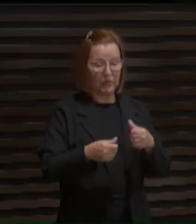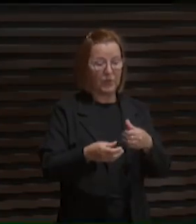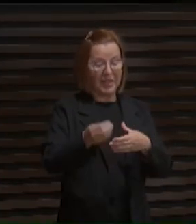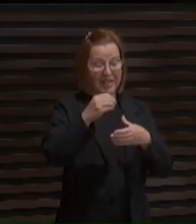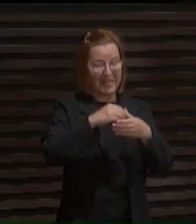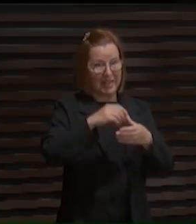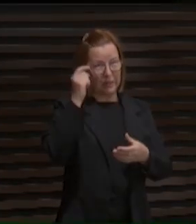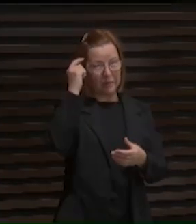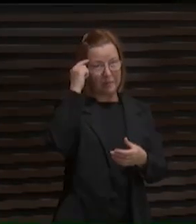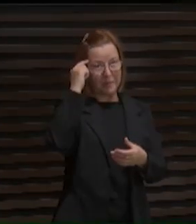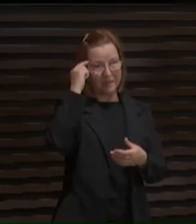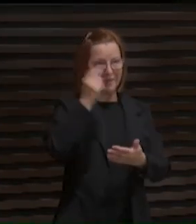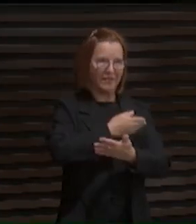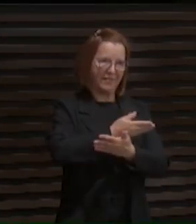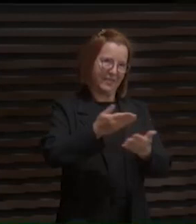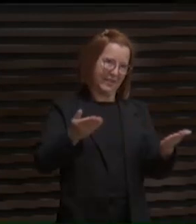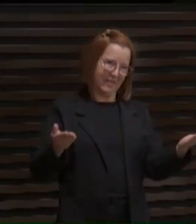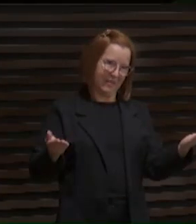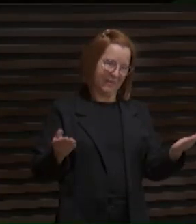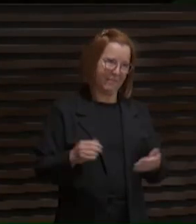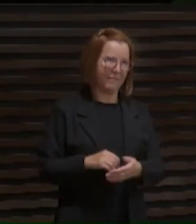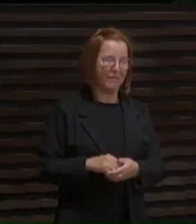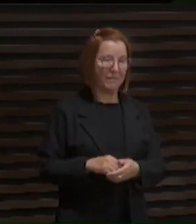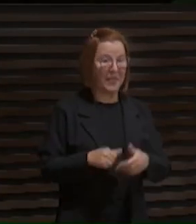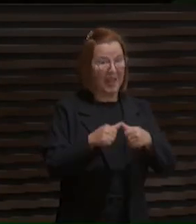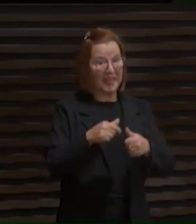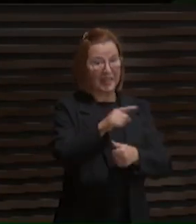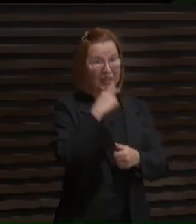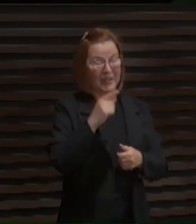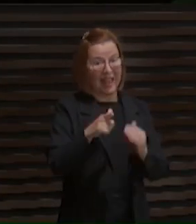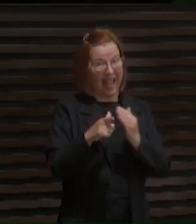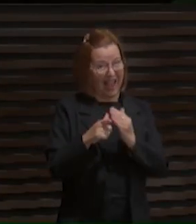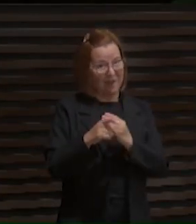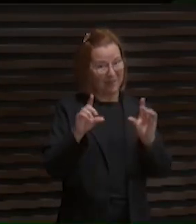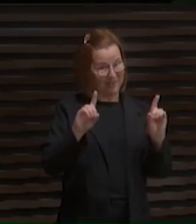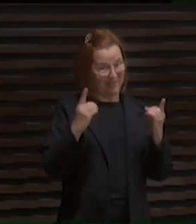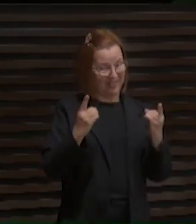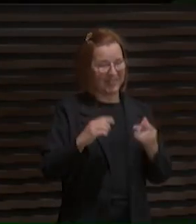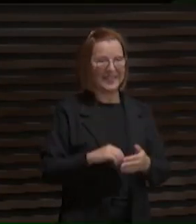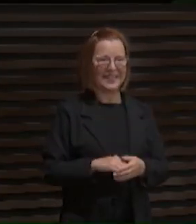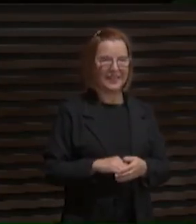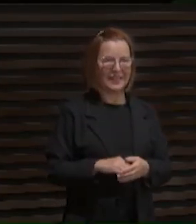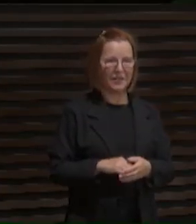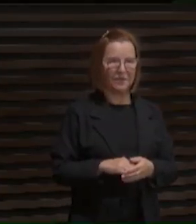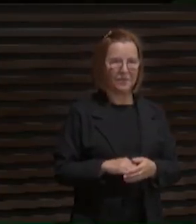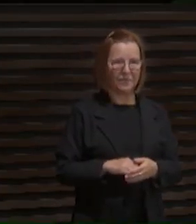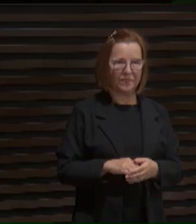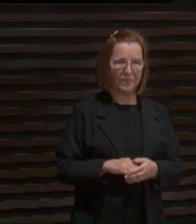de vocês. Essa é a nossa arma de defesa. É a palavra. Agora, é